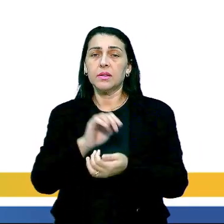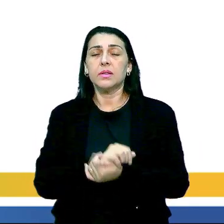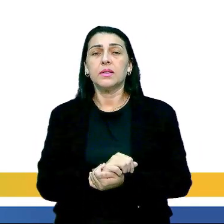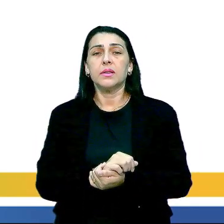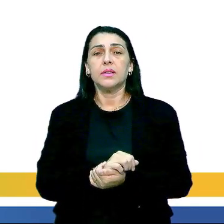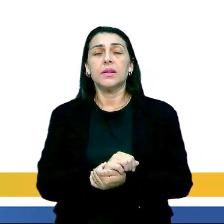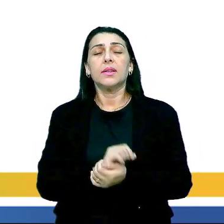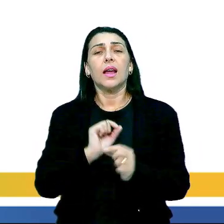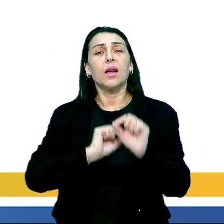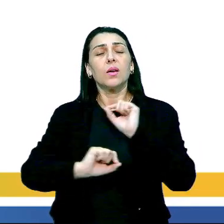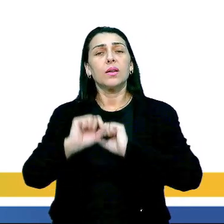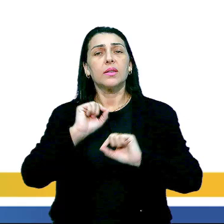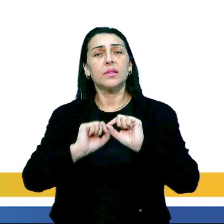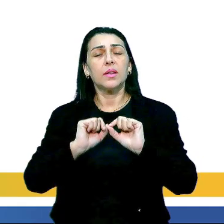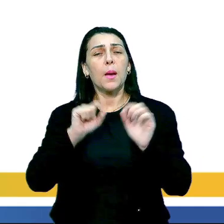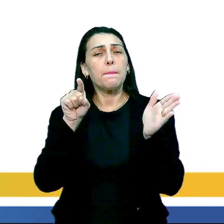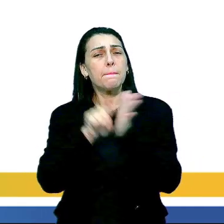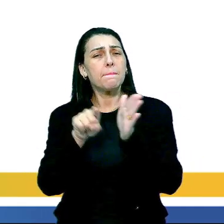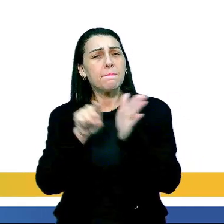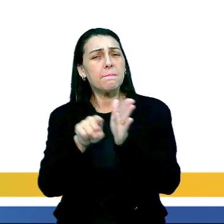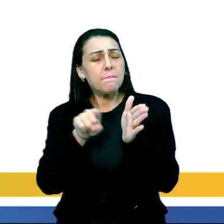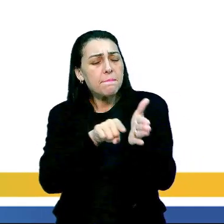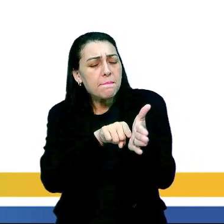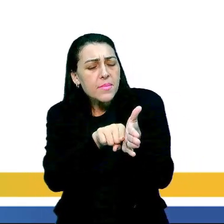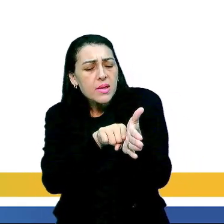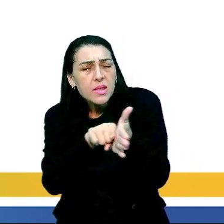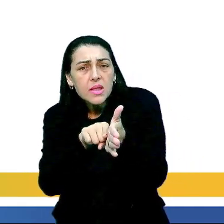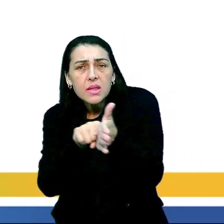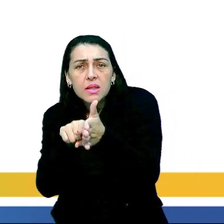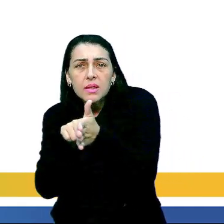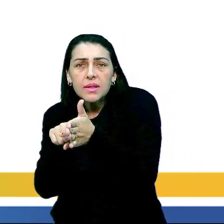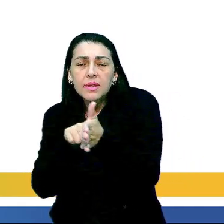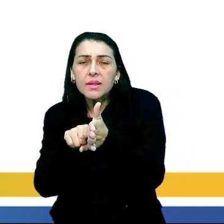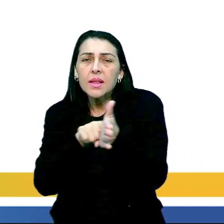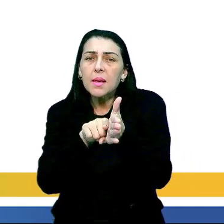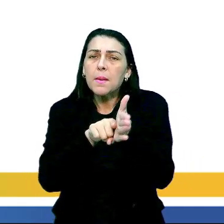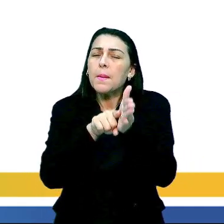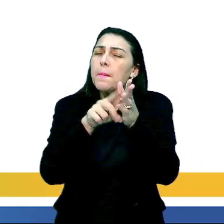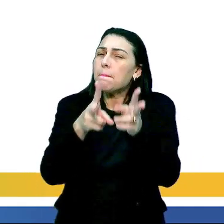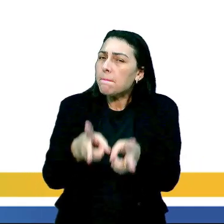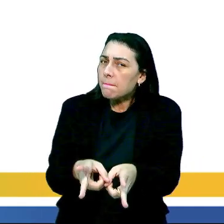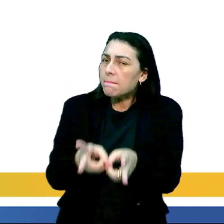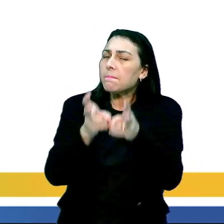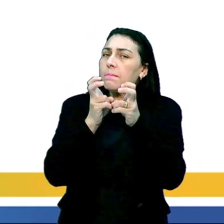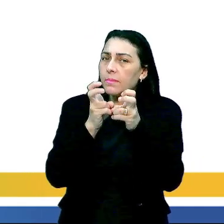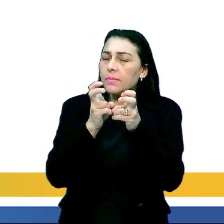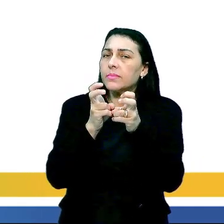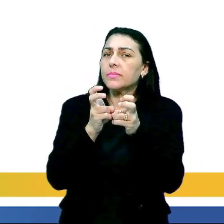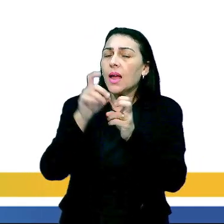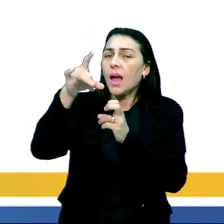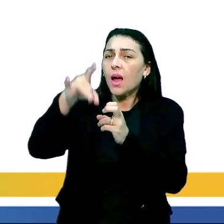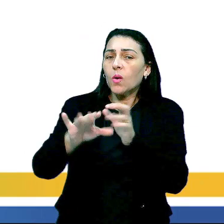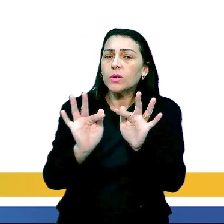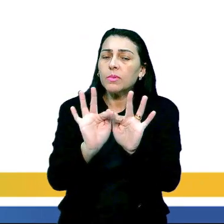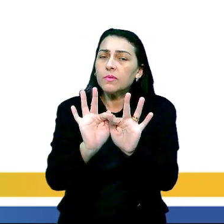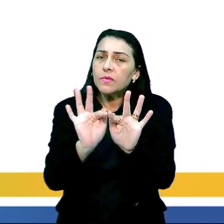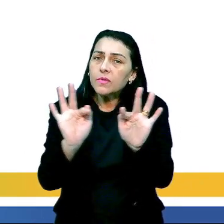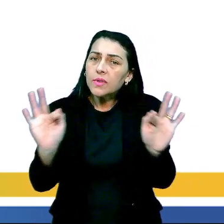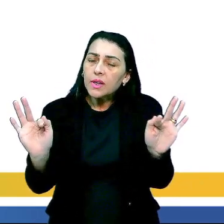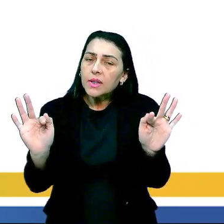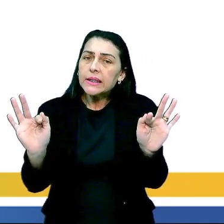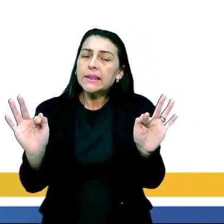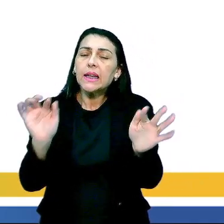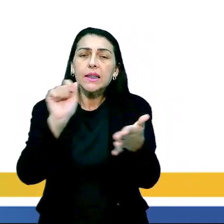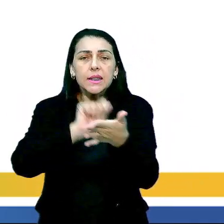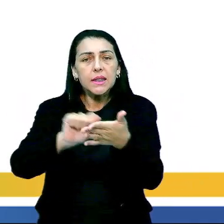está vinculada à questão de pesquisa, Vocês podem observar a última frase, quando